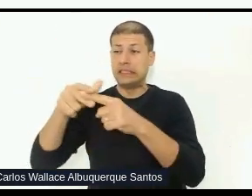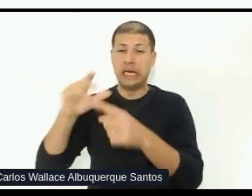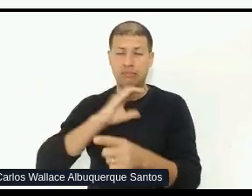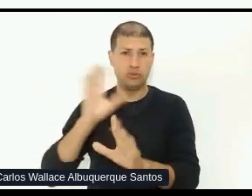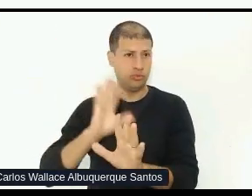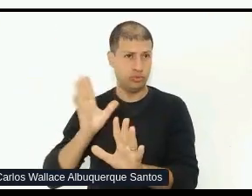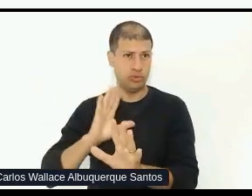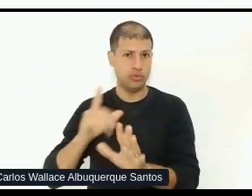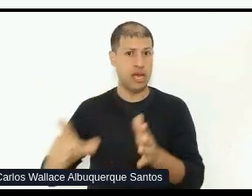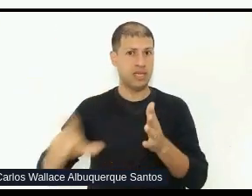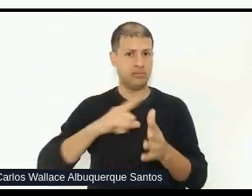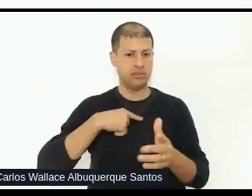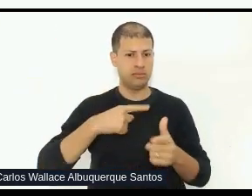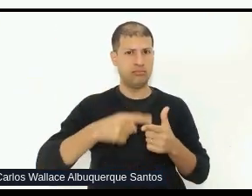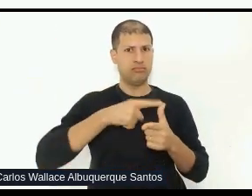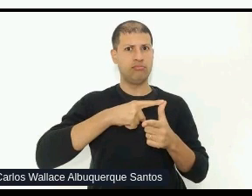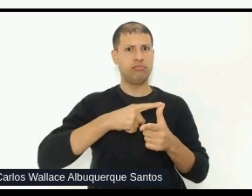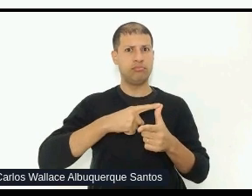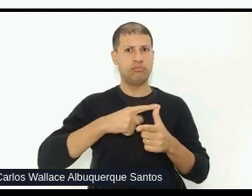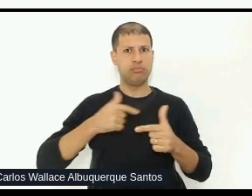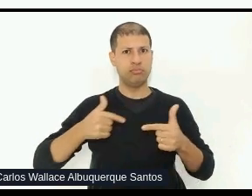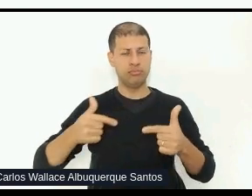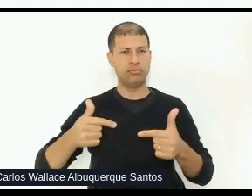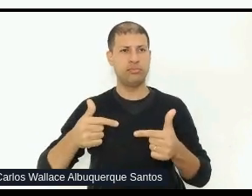cenário. Como agiria?